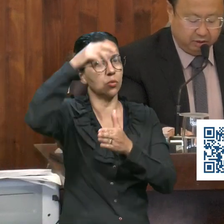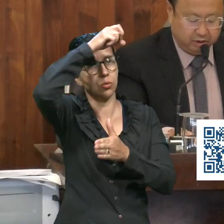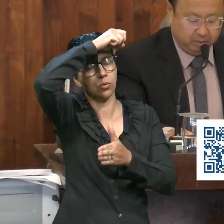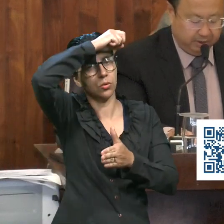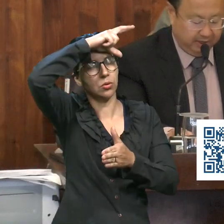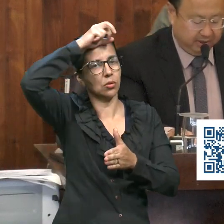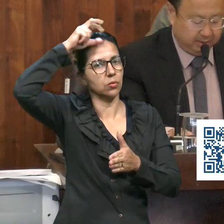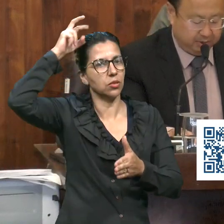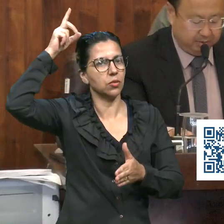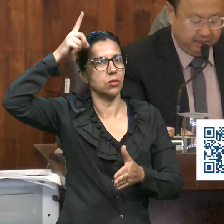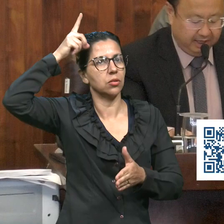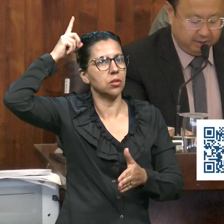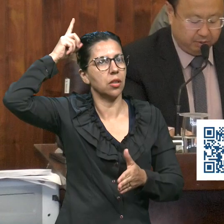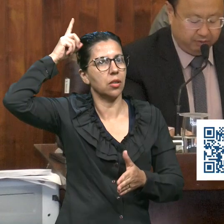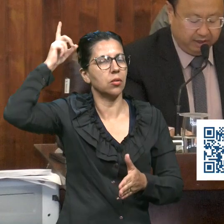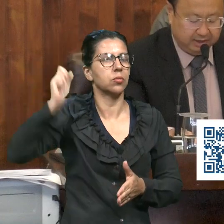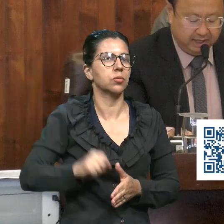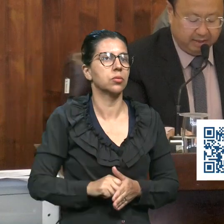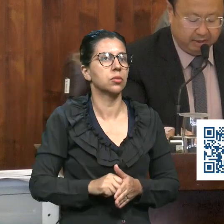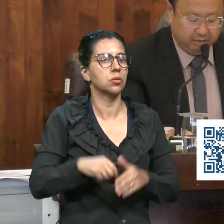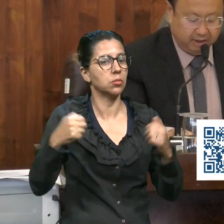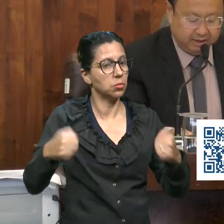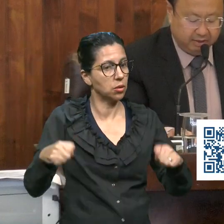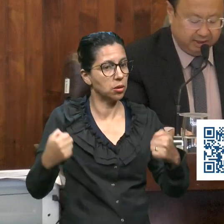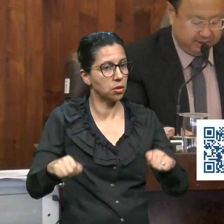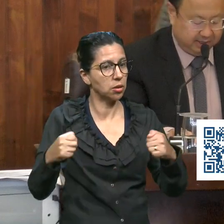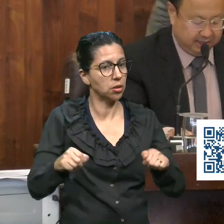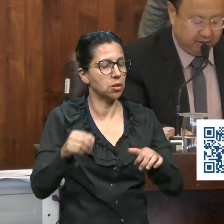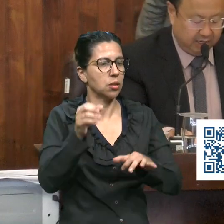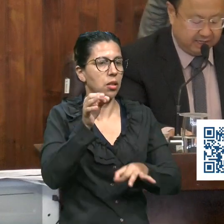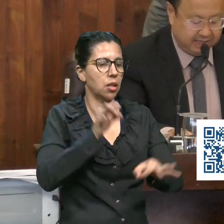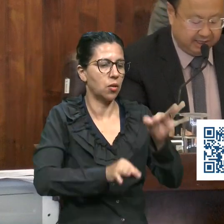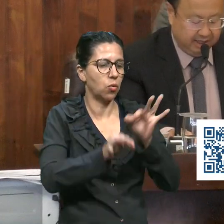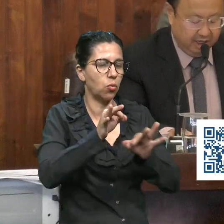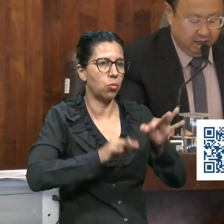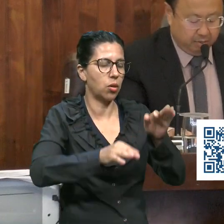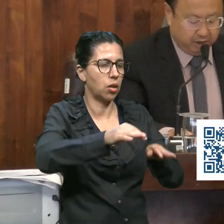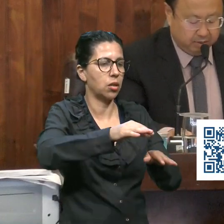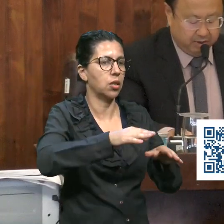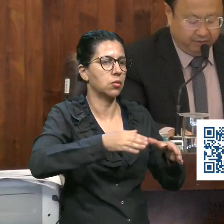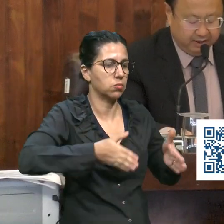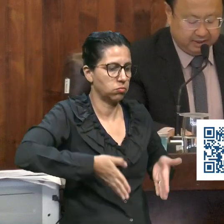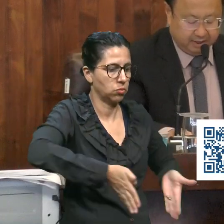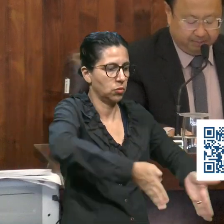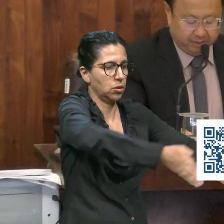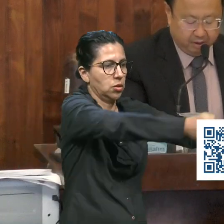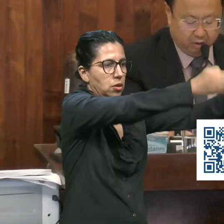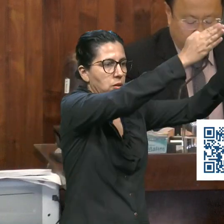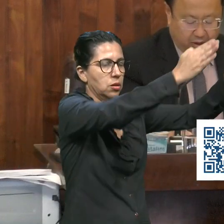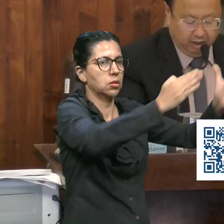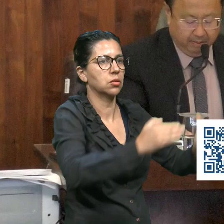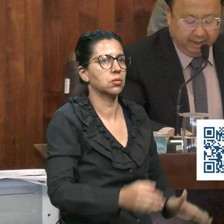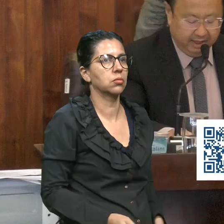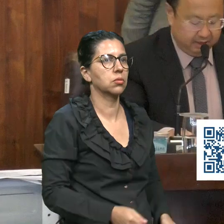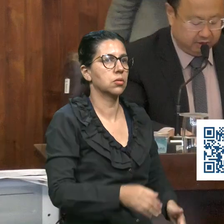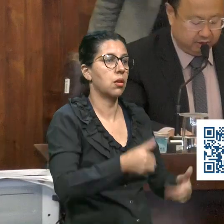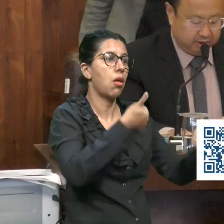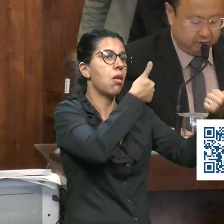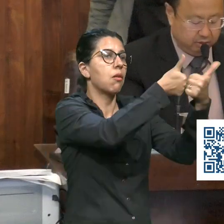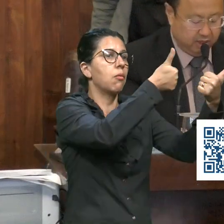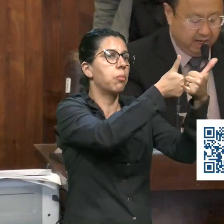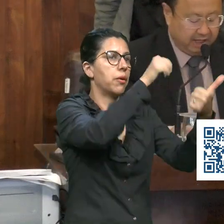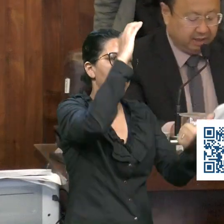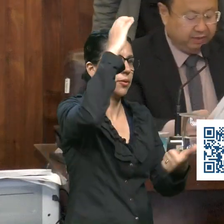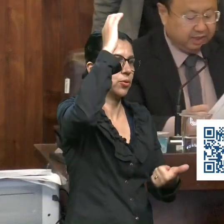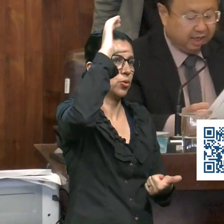através dos setores competentes a possibilidade de providenciar a manutenção da estrada localizada próximo à Fenza, Coca-Cola Marília, na Zona